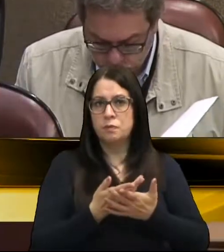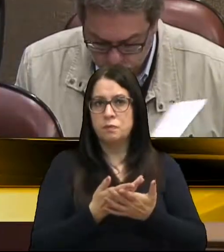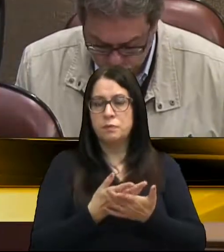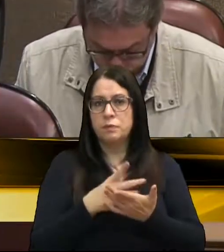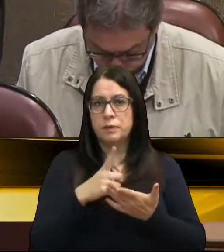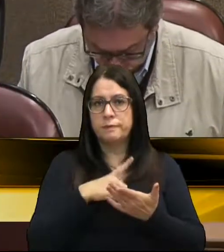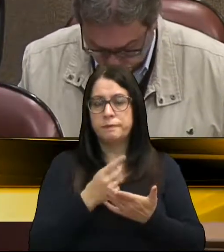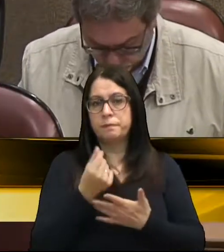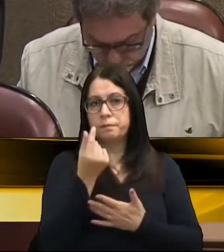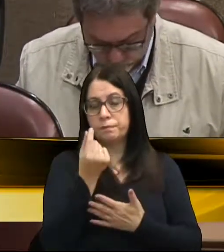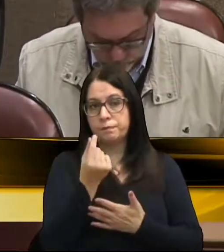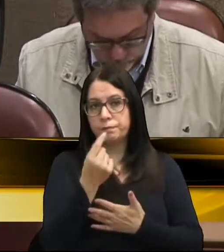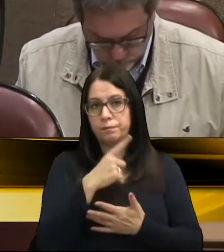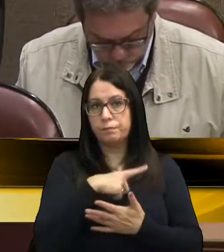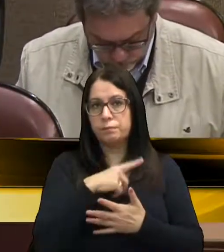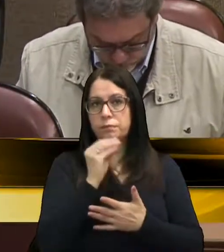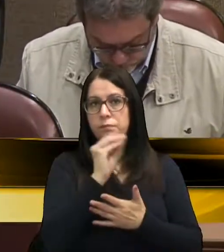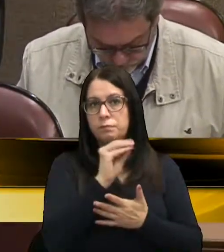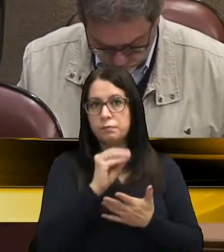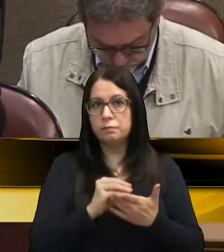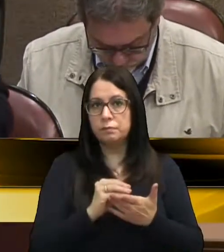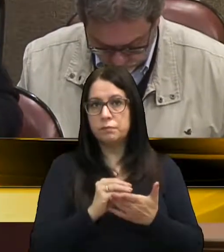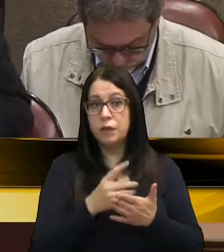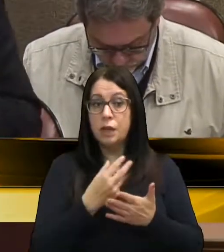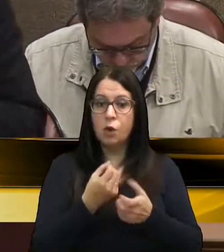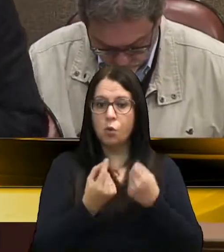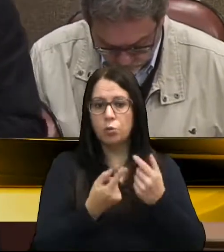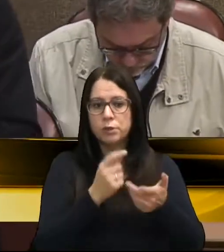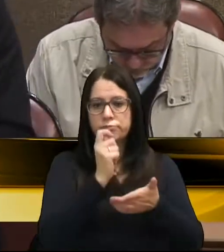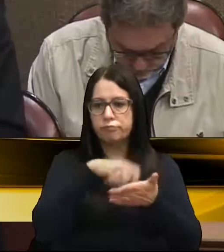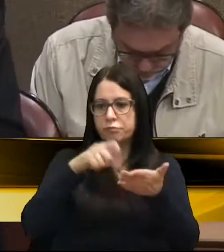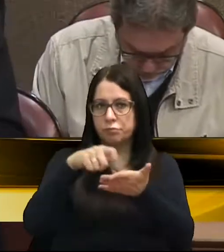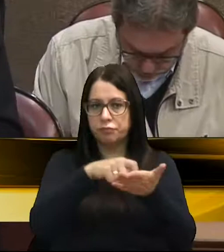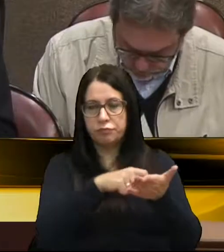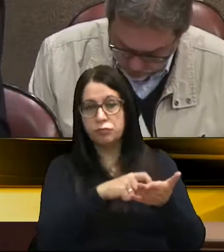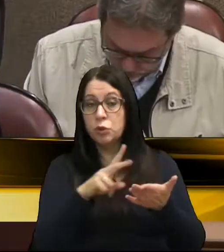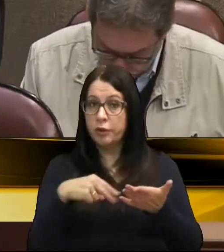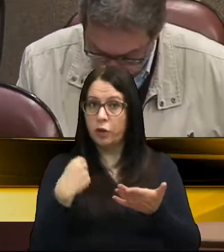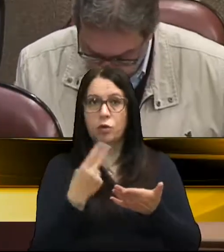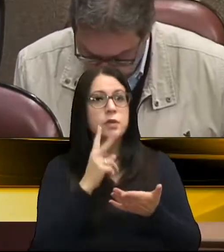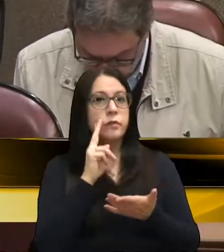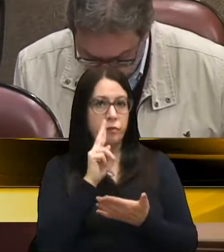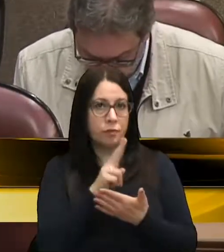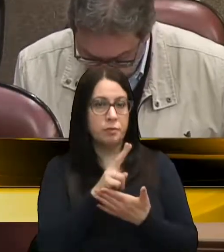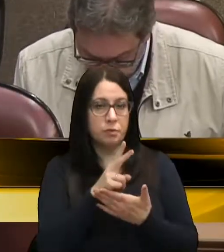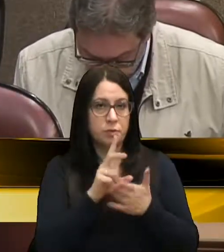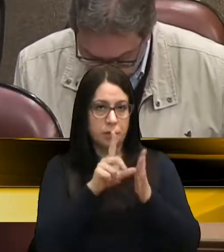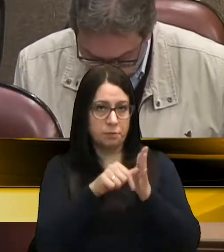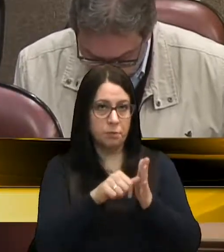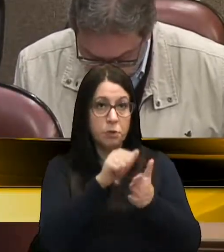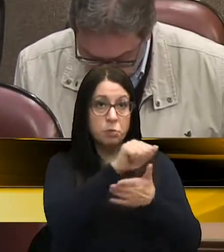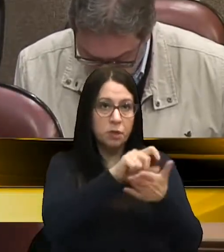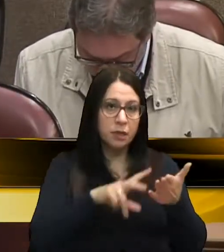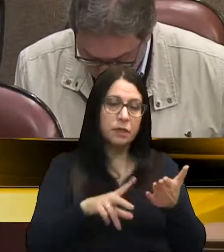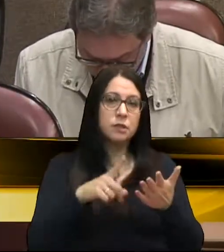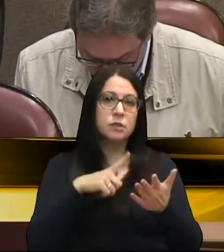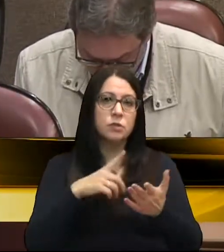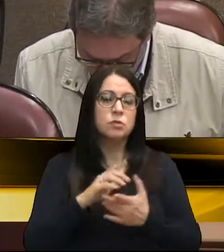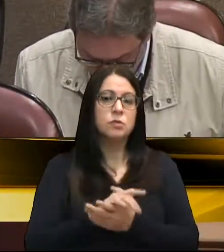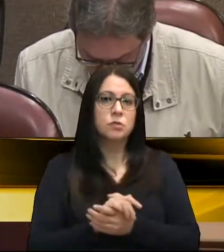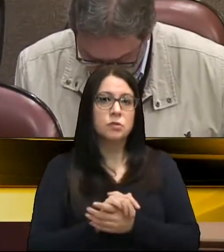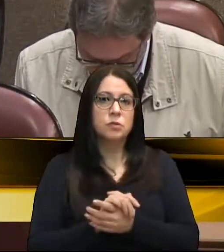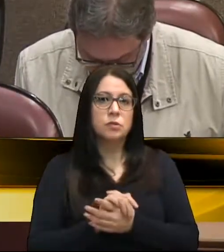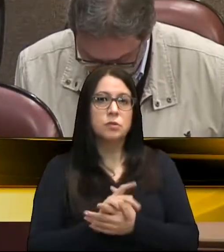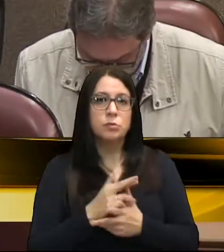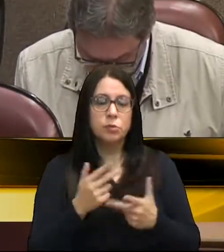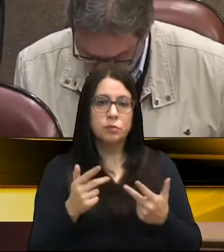de valores que estavam sendo aportados em algumas rubricas. E realmente nós verificamos, após uma análise, que havia